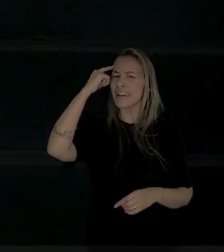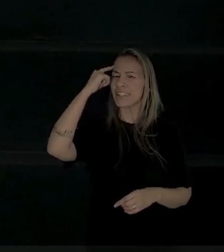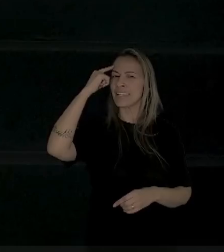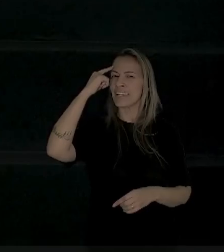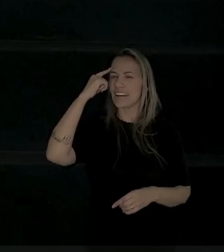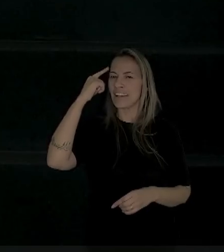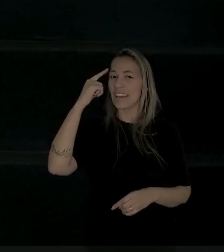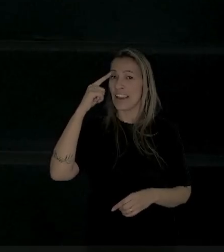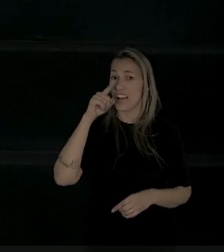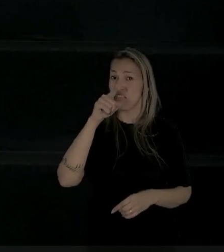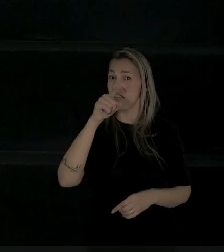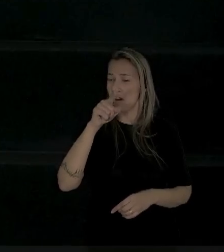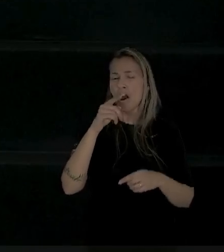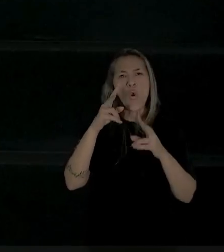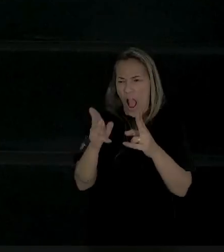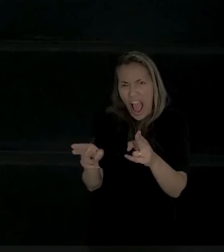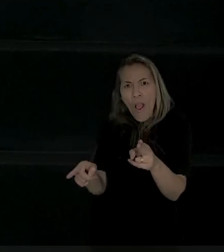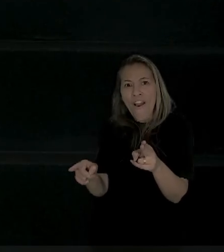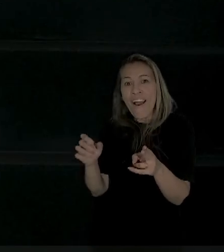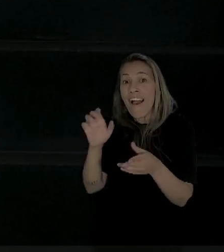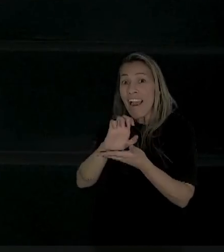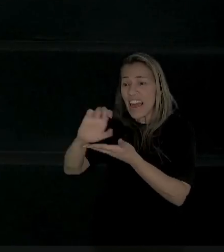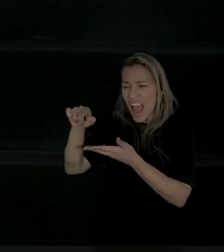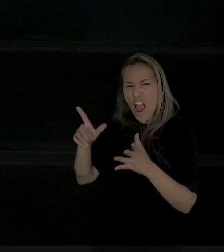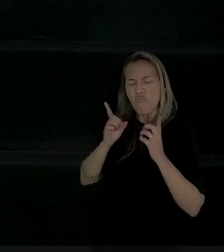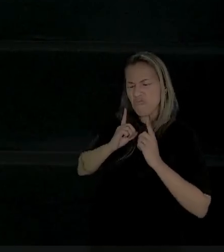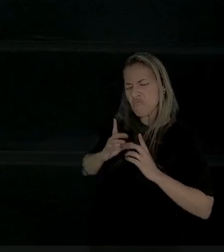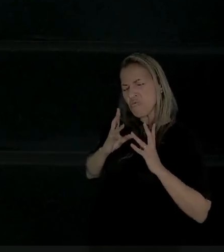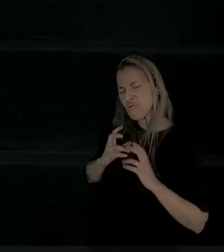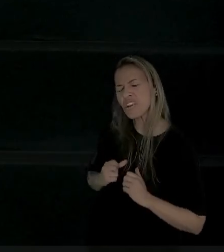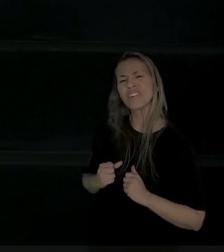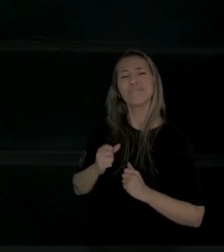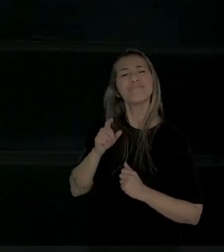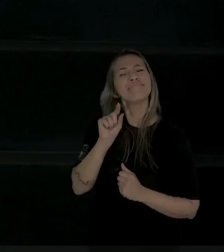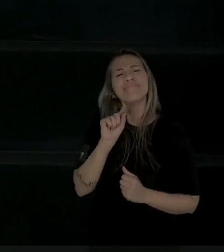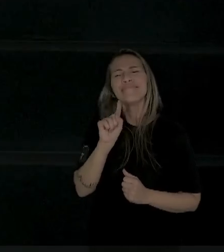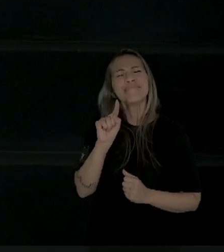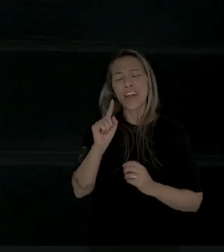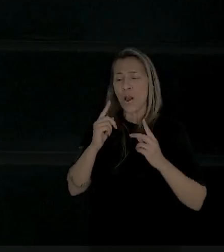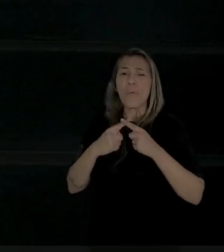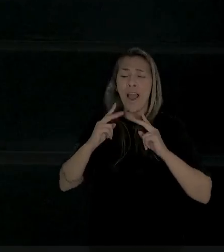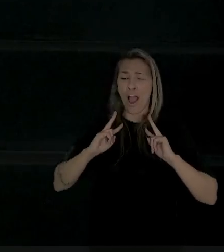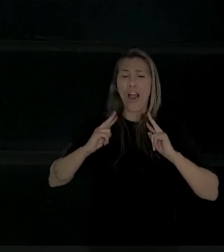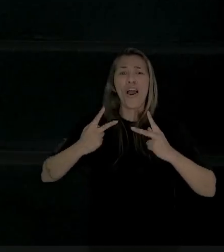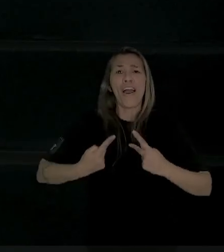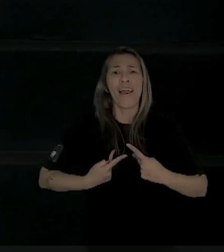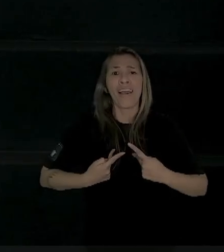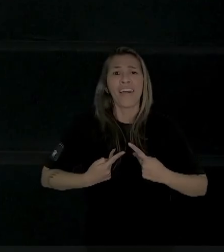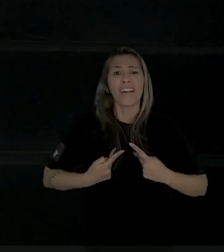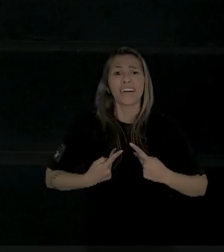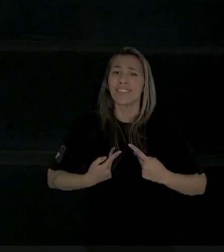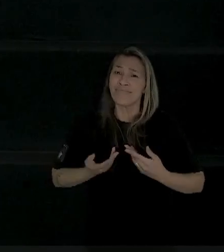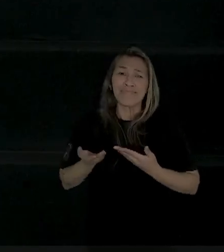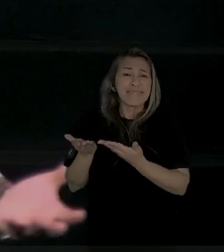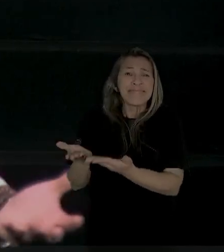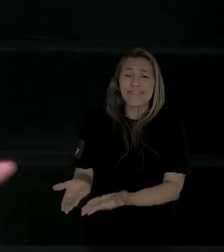Eu não vejo Elias aqui como um homem depressivo, mas eu vejo um homem que entra num processo que ele fica sem recursos, porque